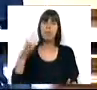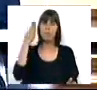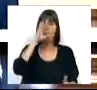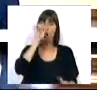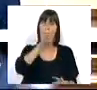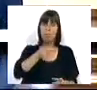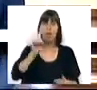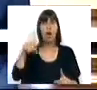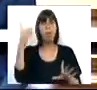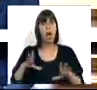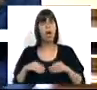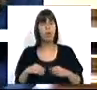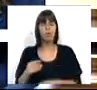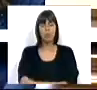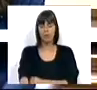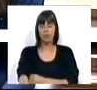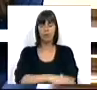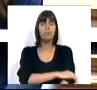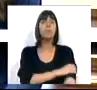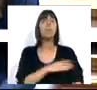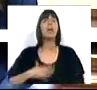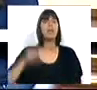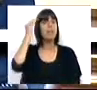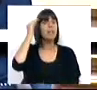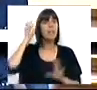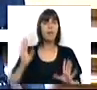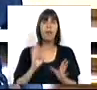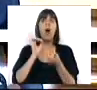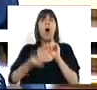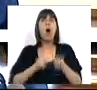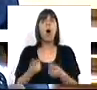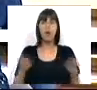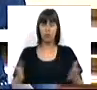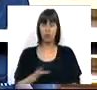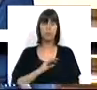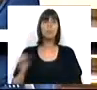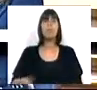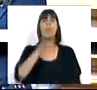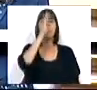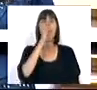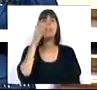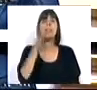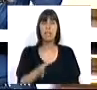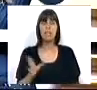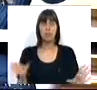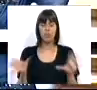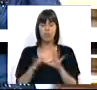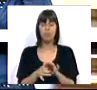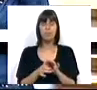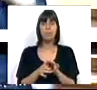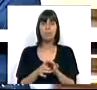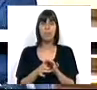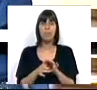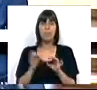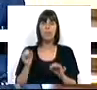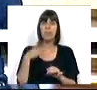deveria assumir isso. Depois, também gostava de saber o que é que o Sr. Primeiro-Ministro tem a dizer relativamente ao